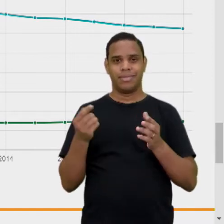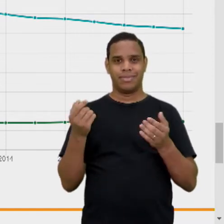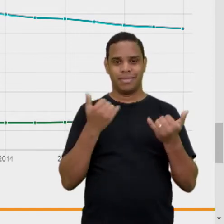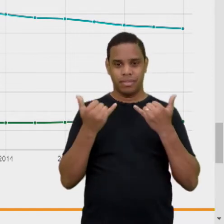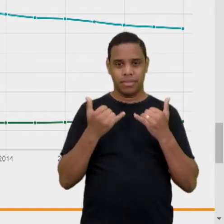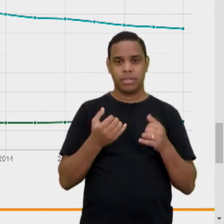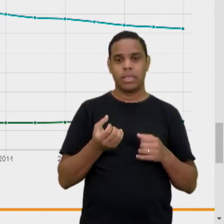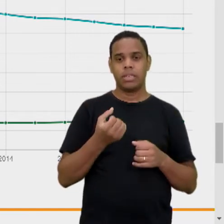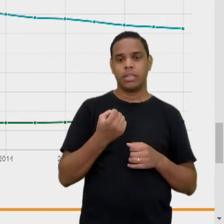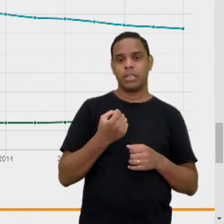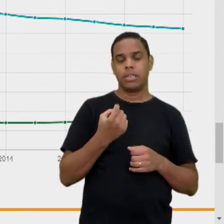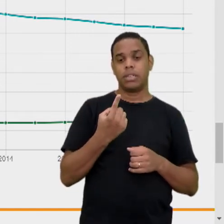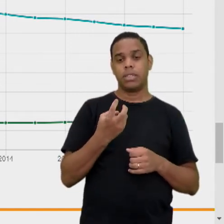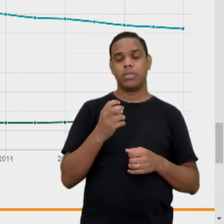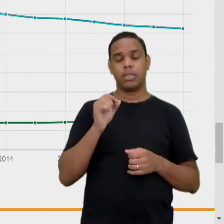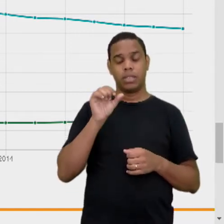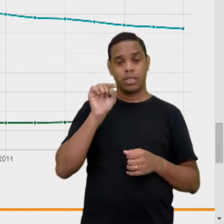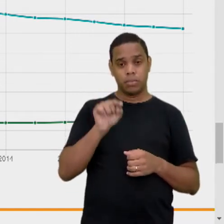né,